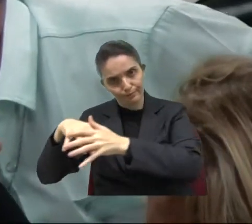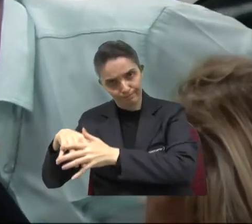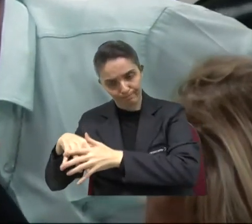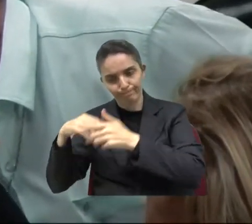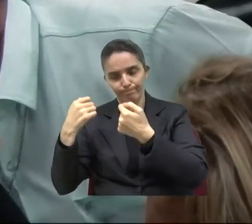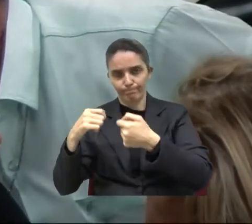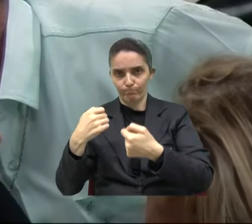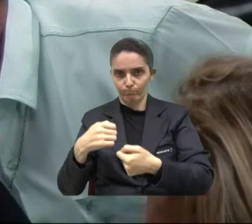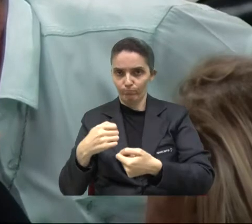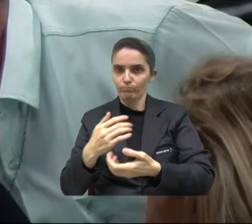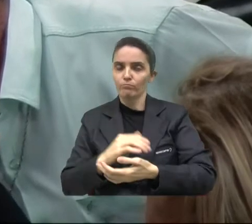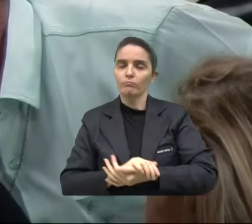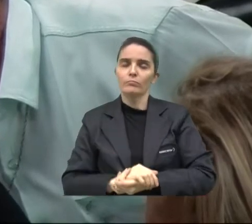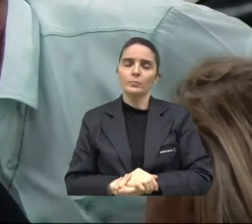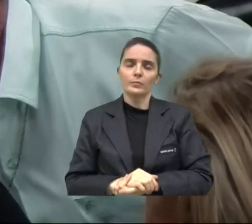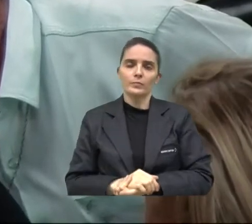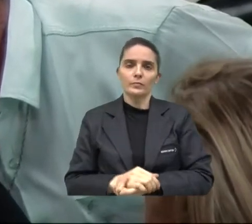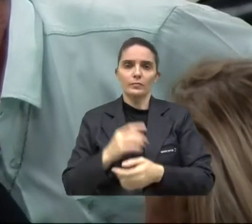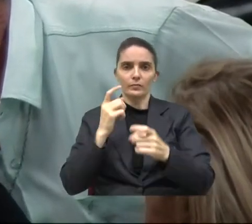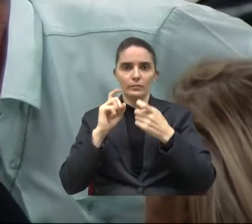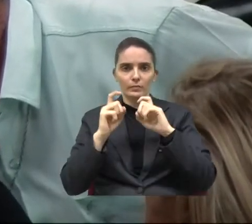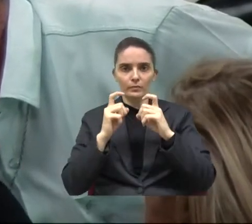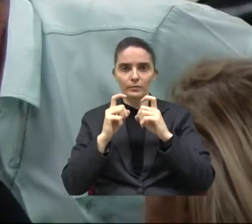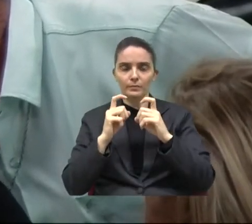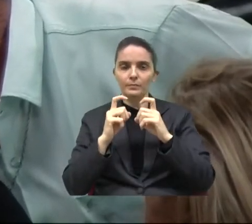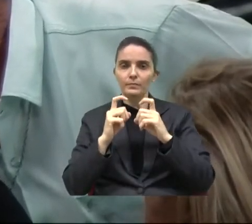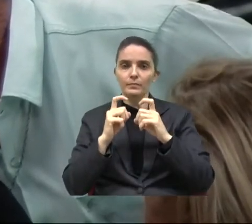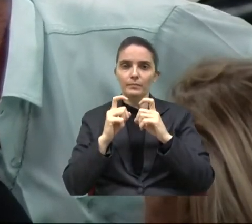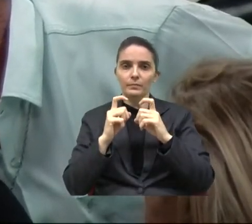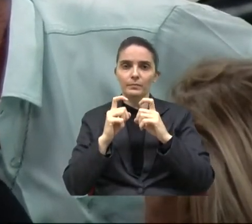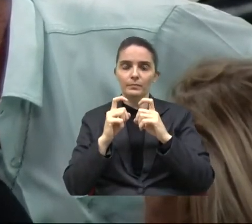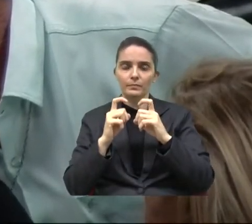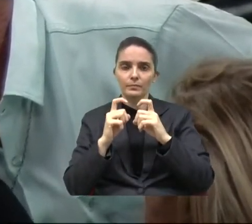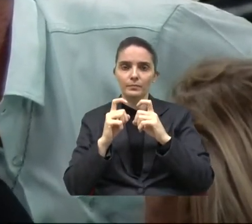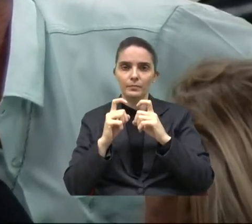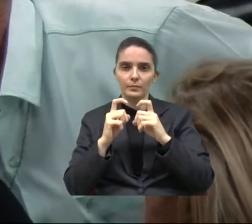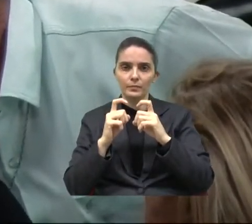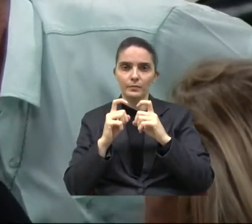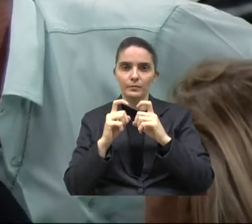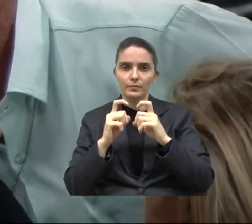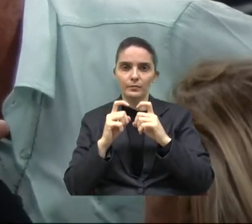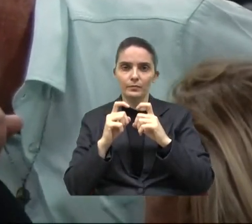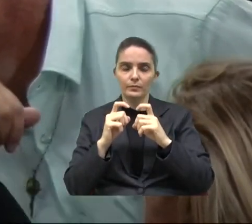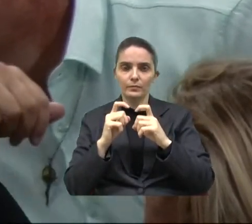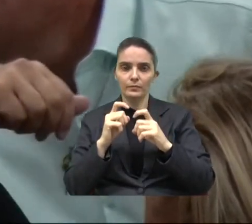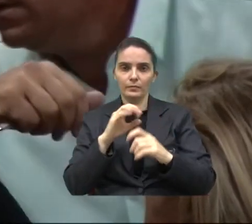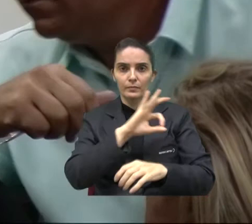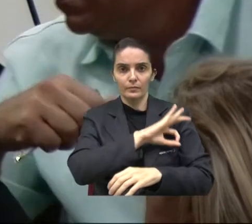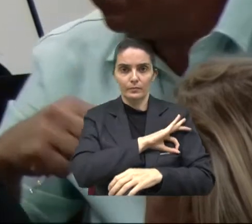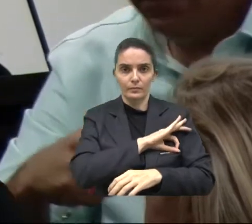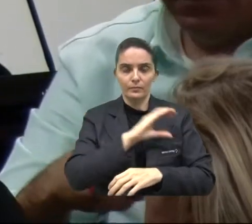passada. A reunião foi conduzida, na verdade, pelo capitão Oliveira,